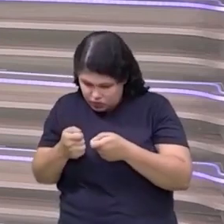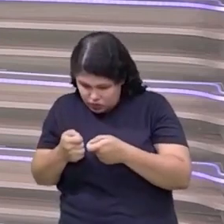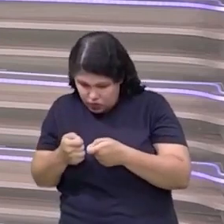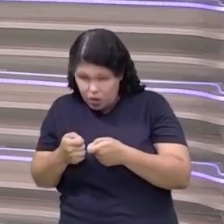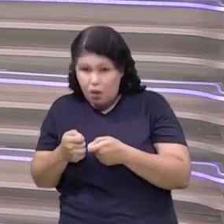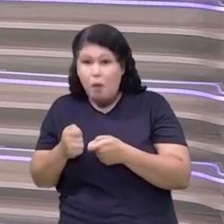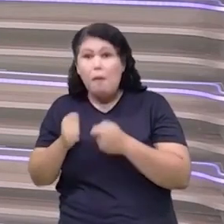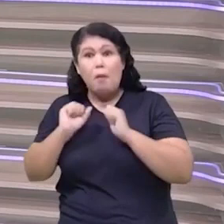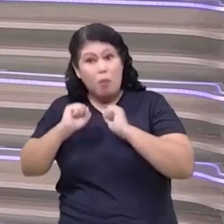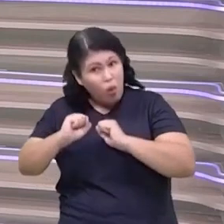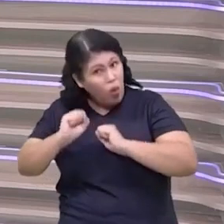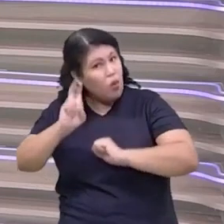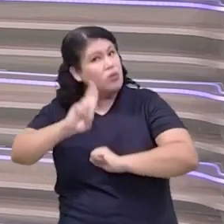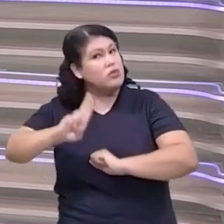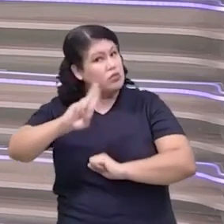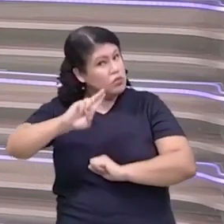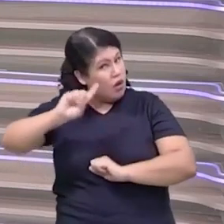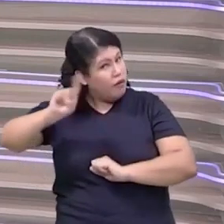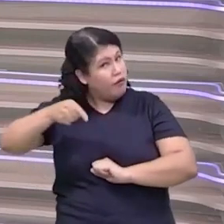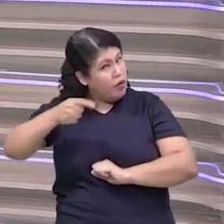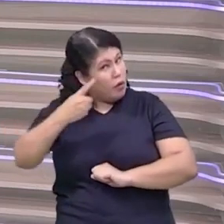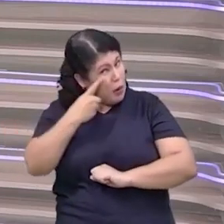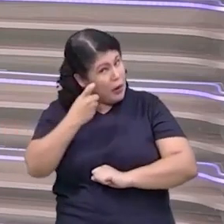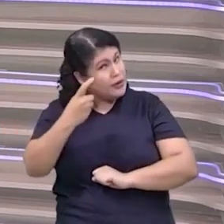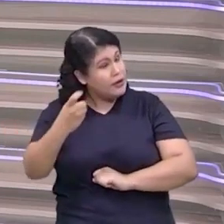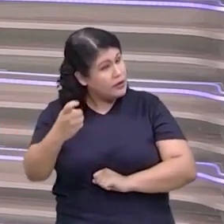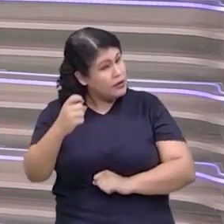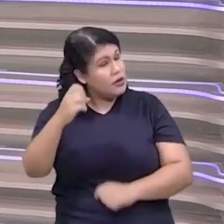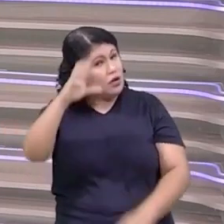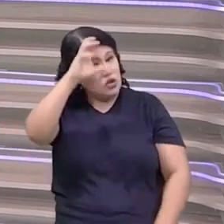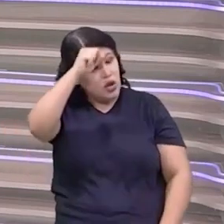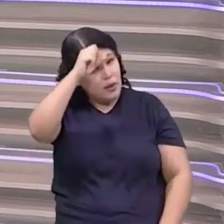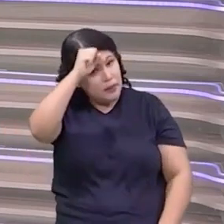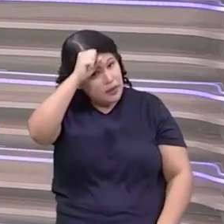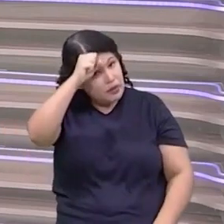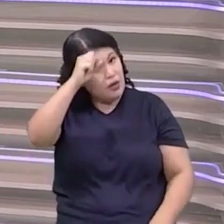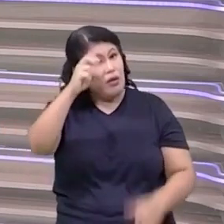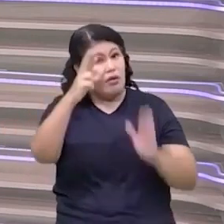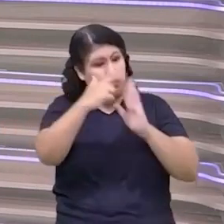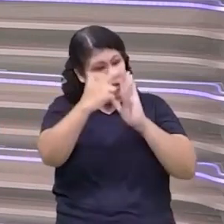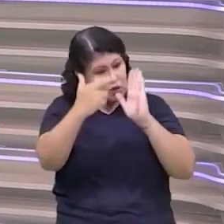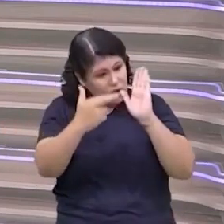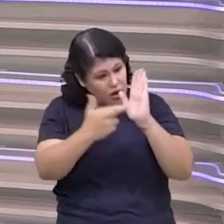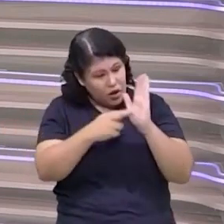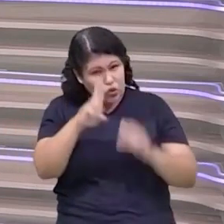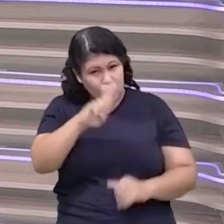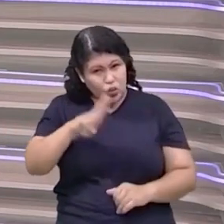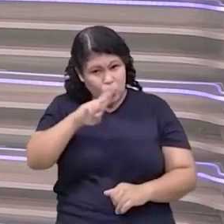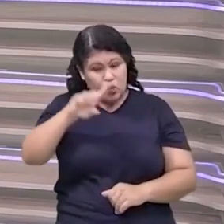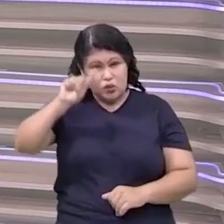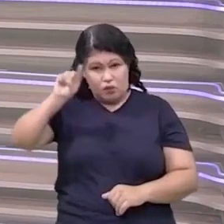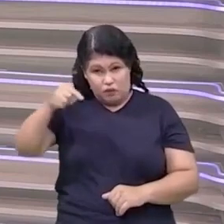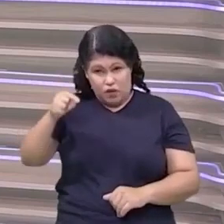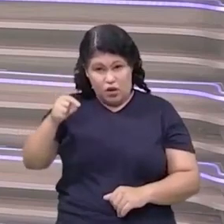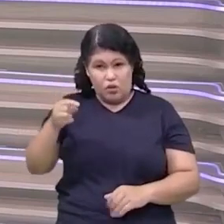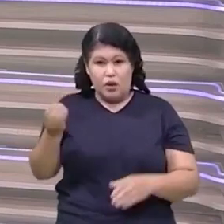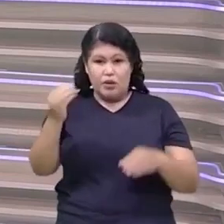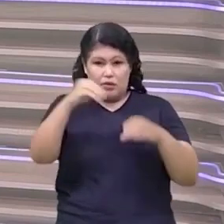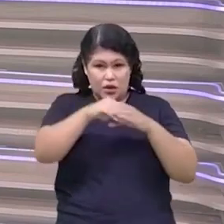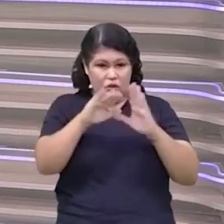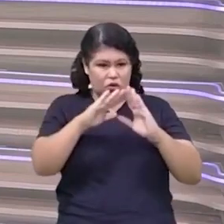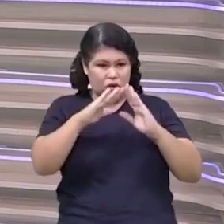usar a vírgula. É interessante que vocês aprendam as coisas, aprendam na escola, aprendam